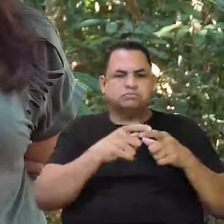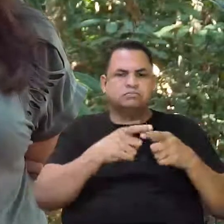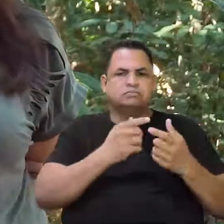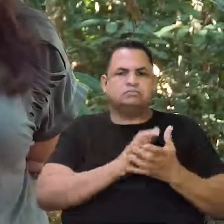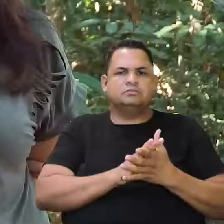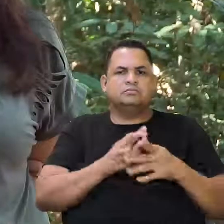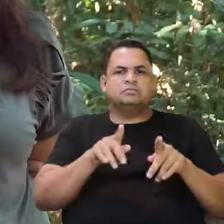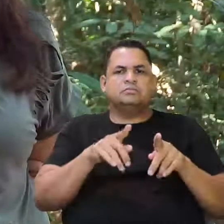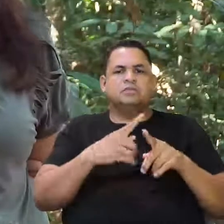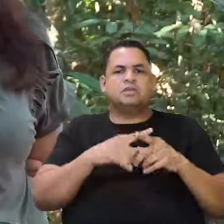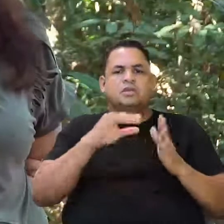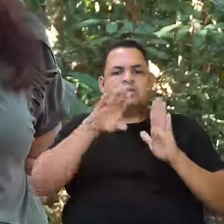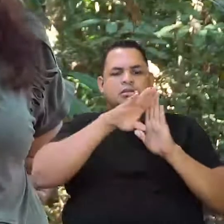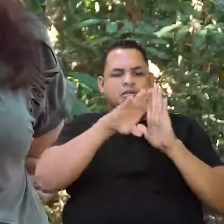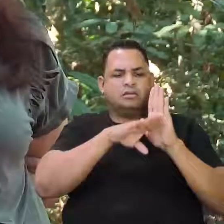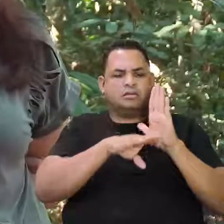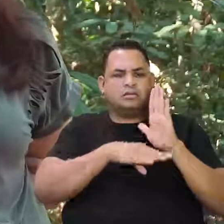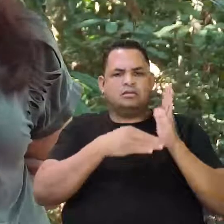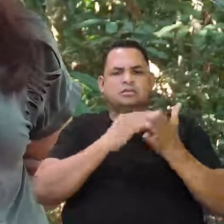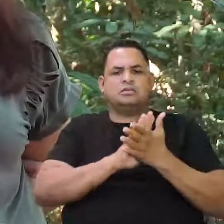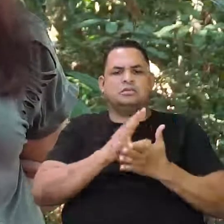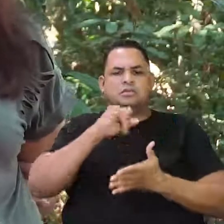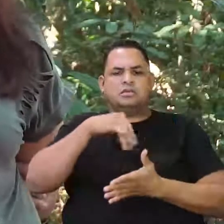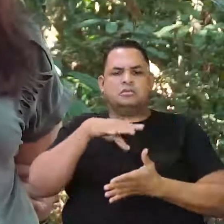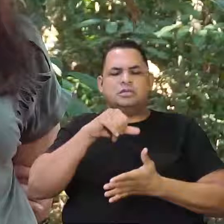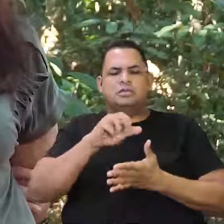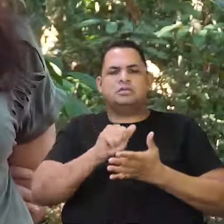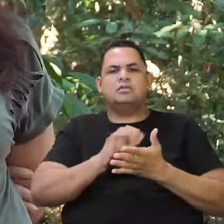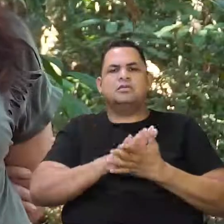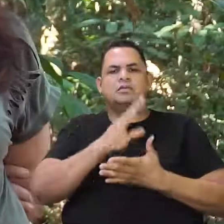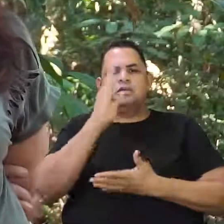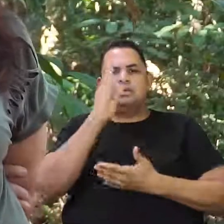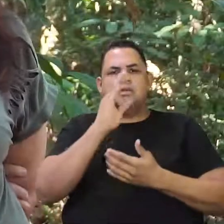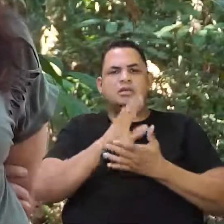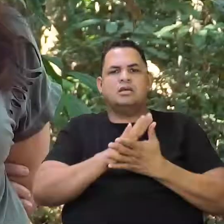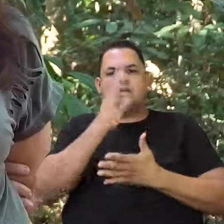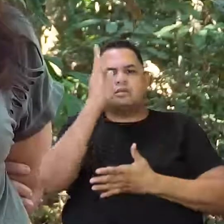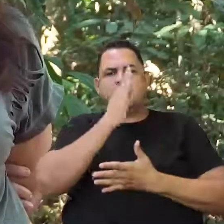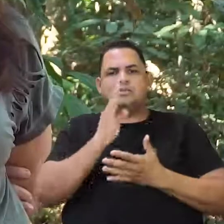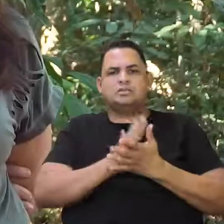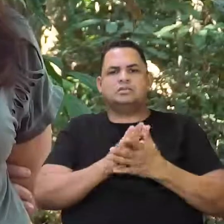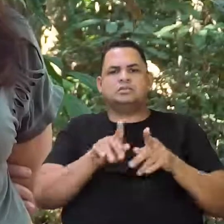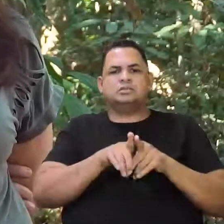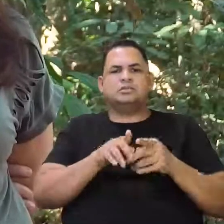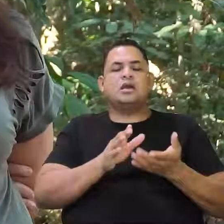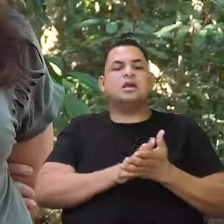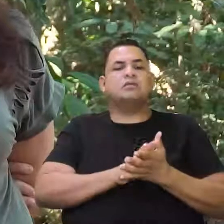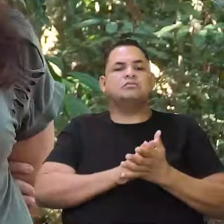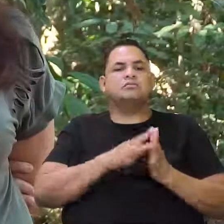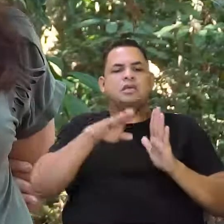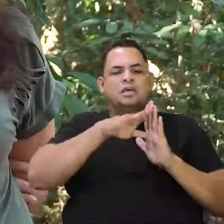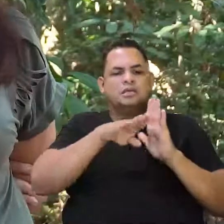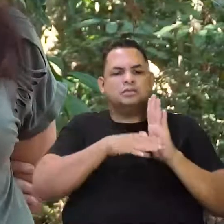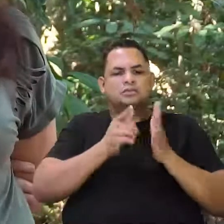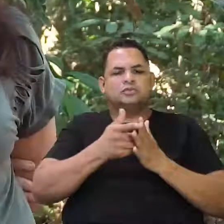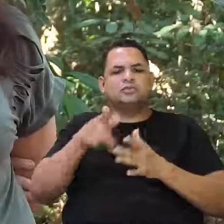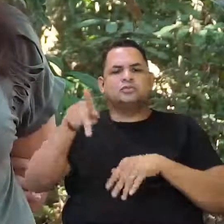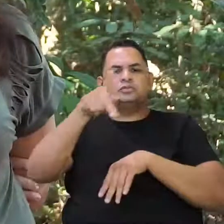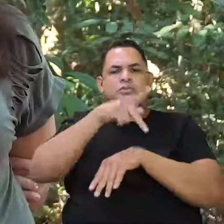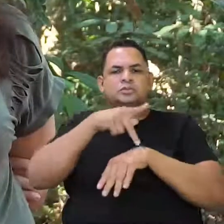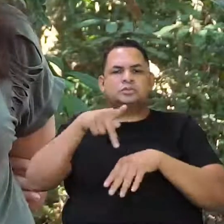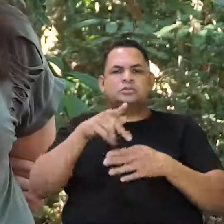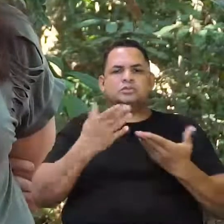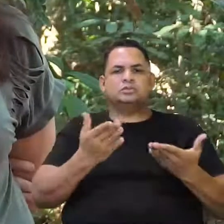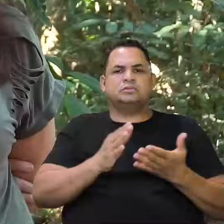lista nacional, né, do MMA, nossa lista vermelha nacional, quanto para a lista internacional da IUCN. E por que elas